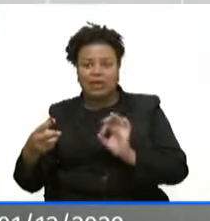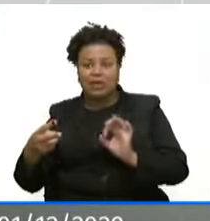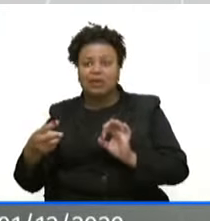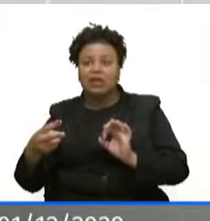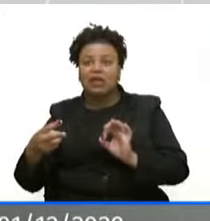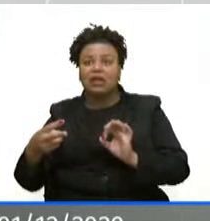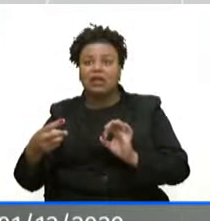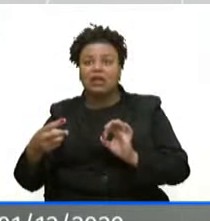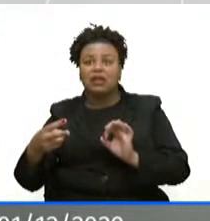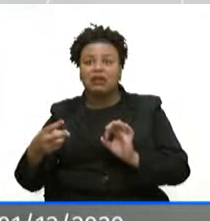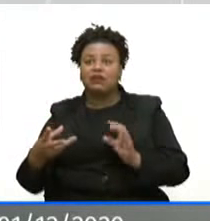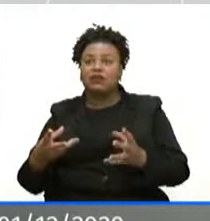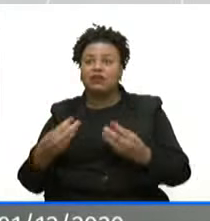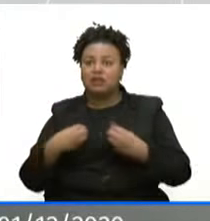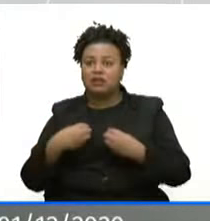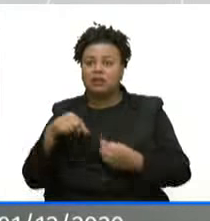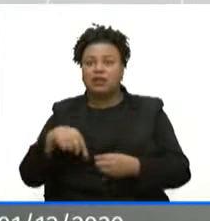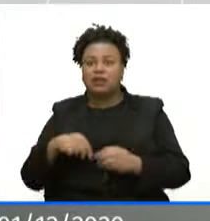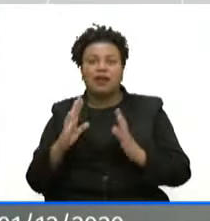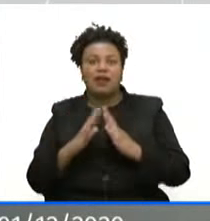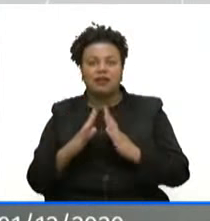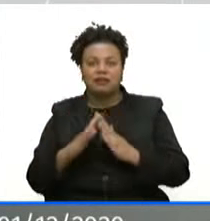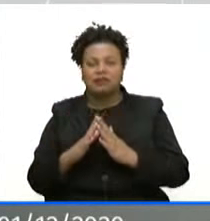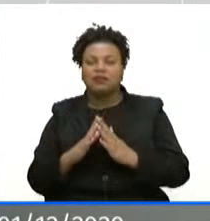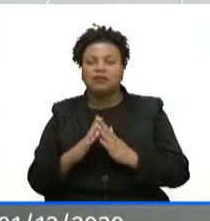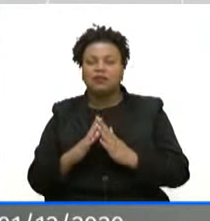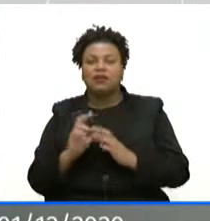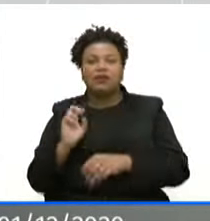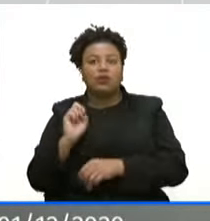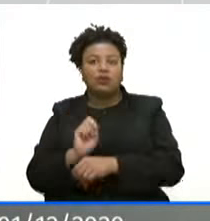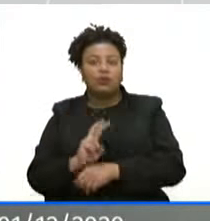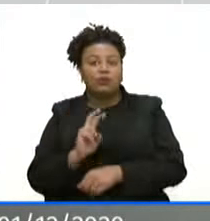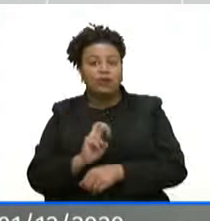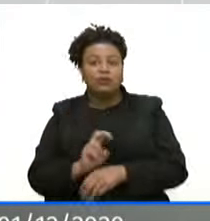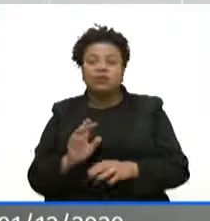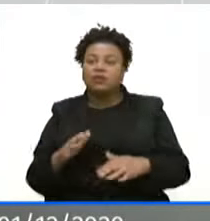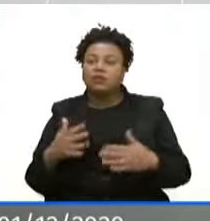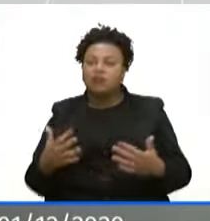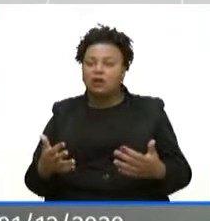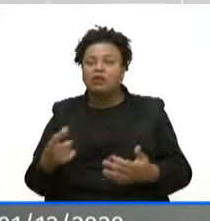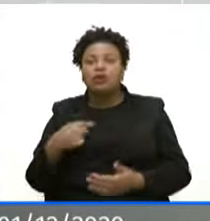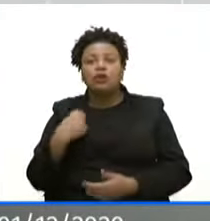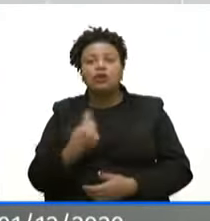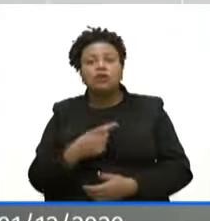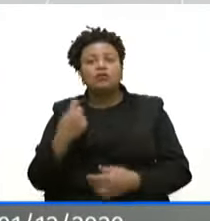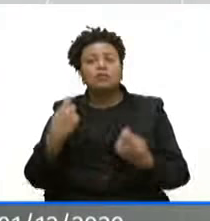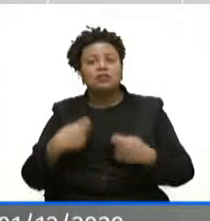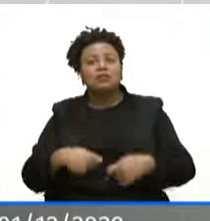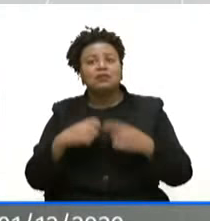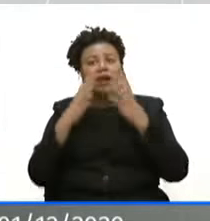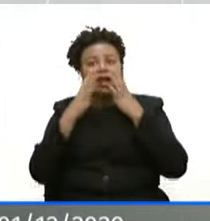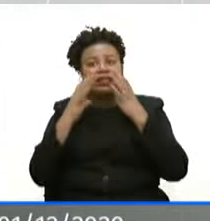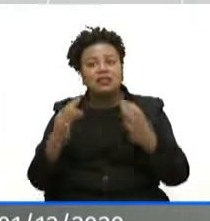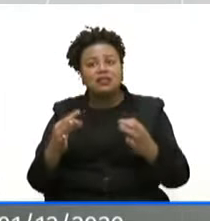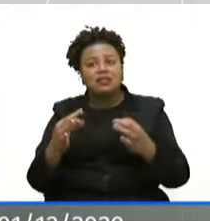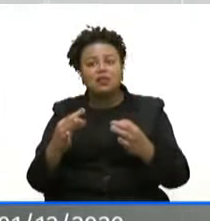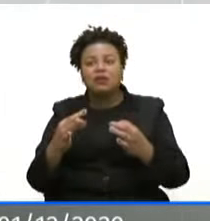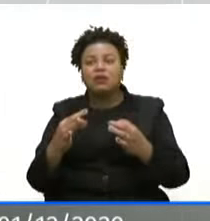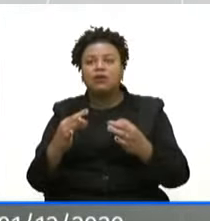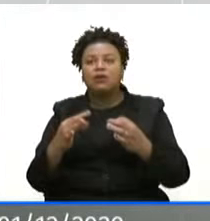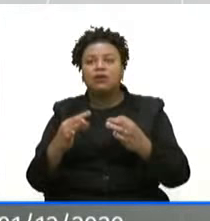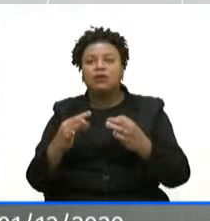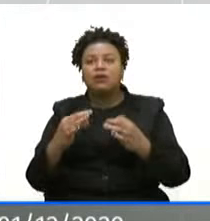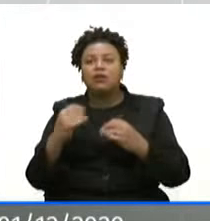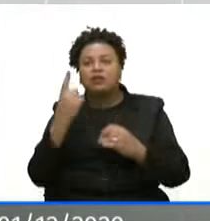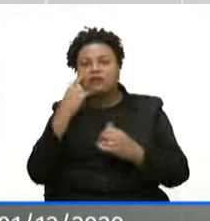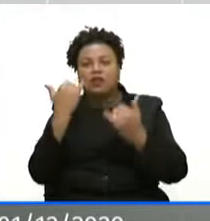ele que trouxe para casa o vírus. Então, acho que a gente tem que ter atenção e tem que colher essas